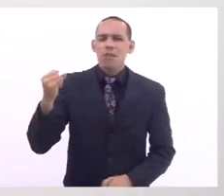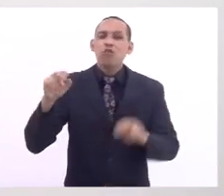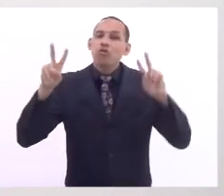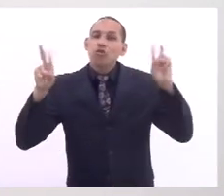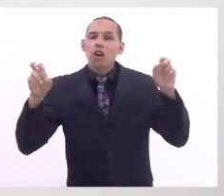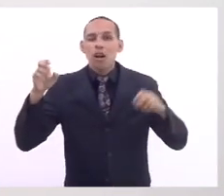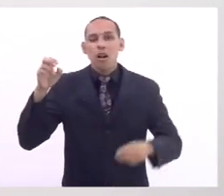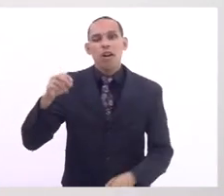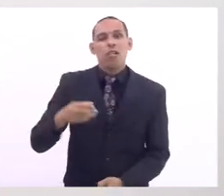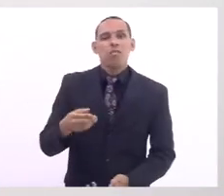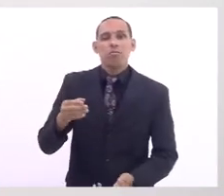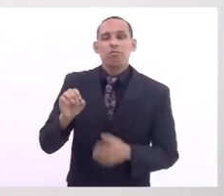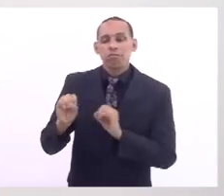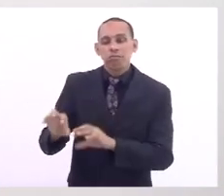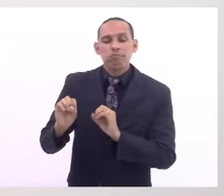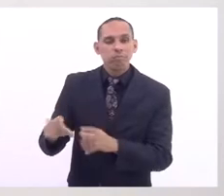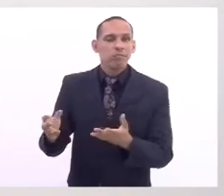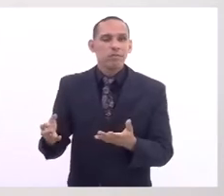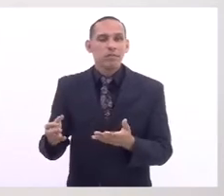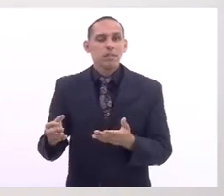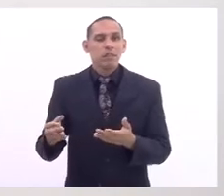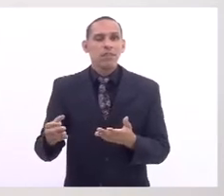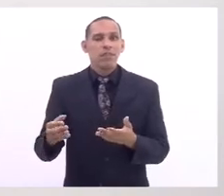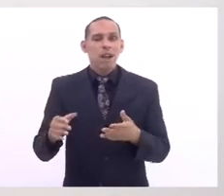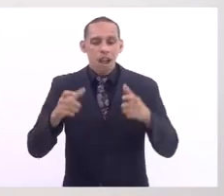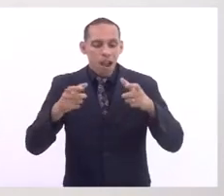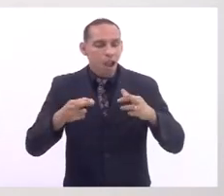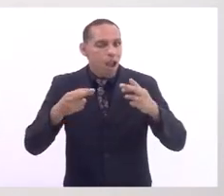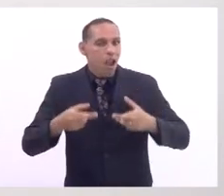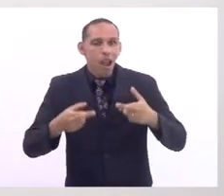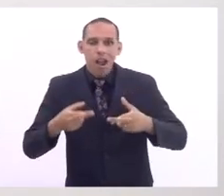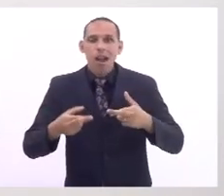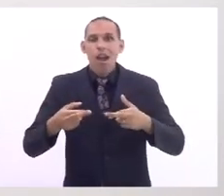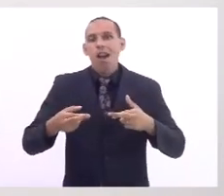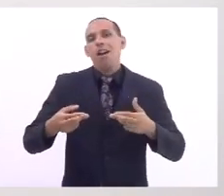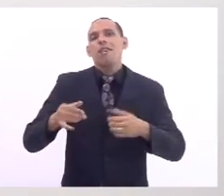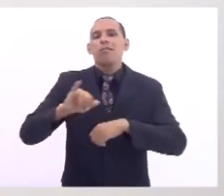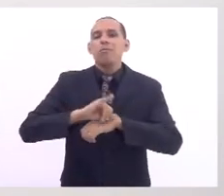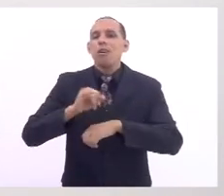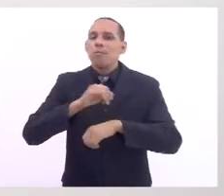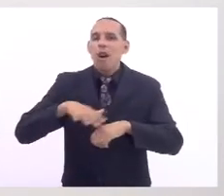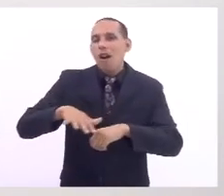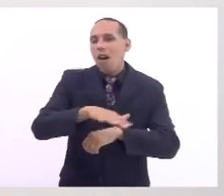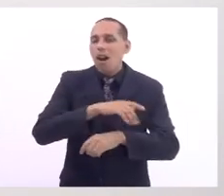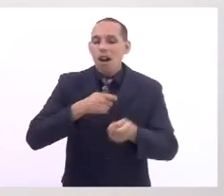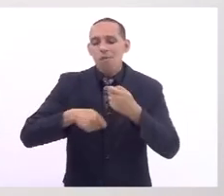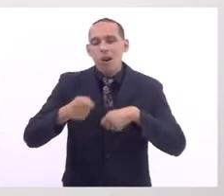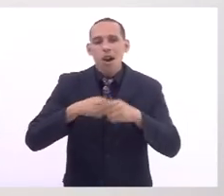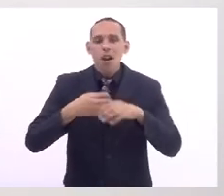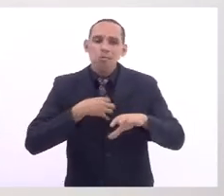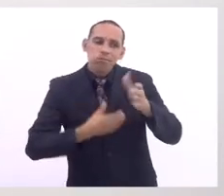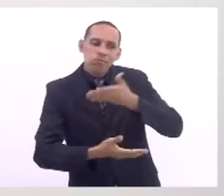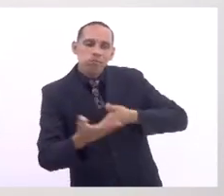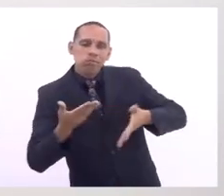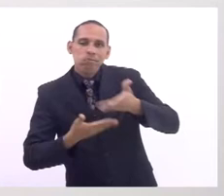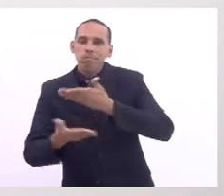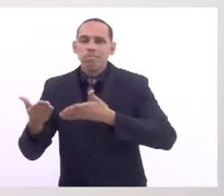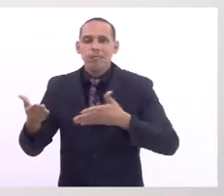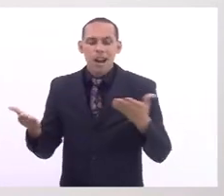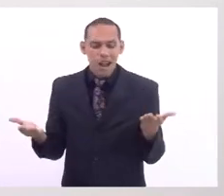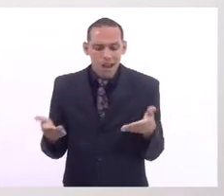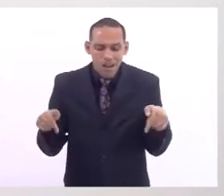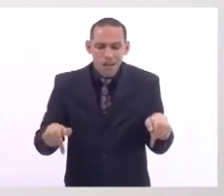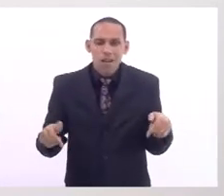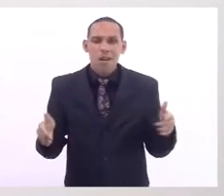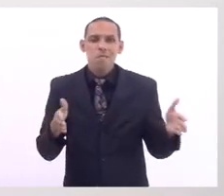educação sobre a região metropolitana sobre a economia solidária Sem dúvida nenhuma torna esse